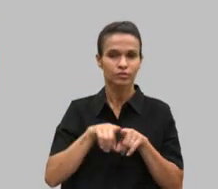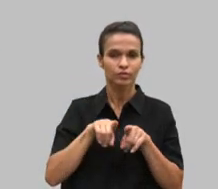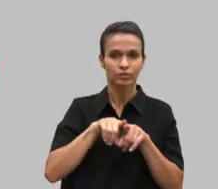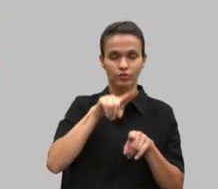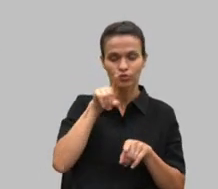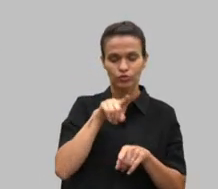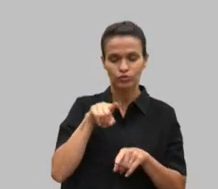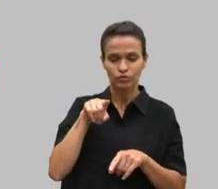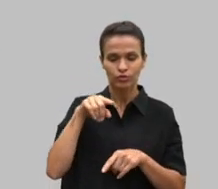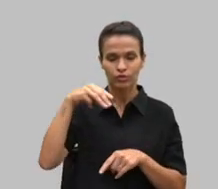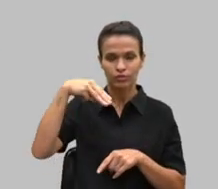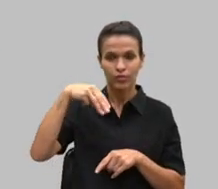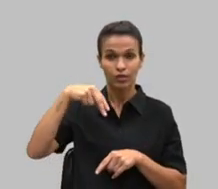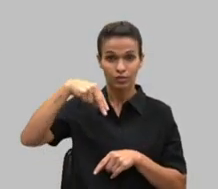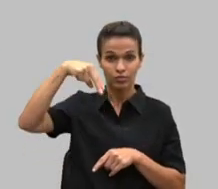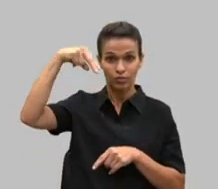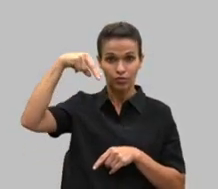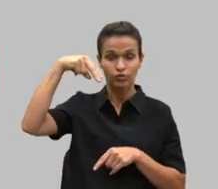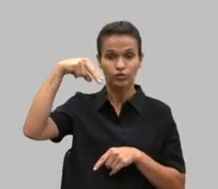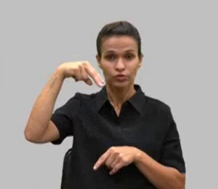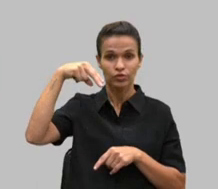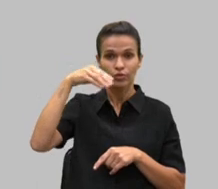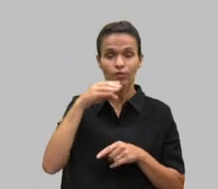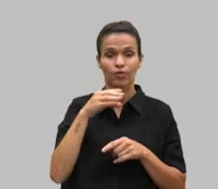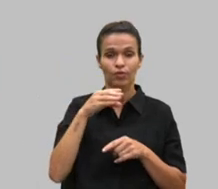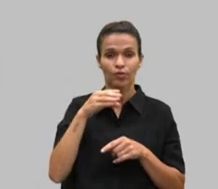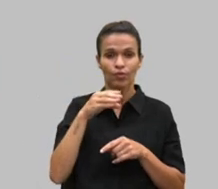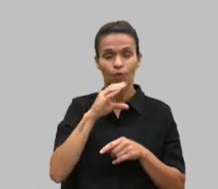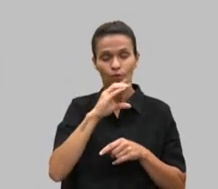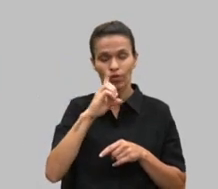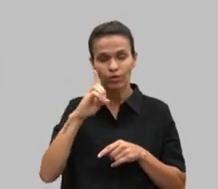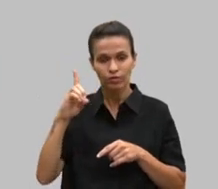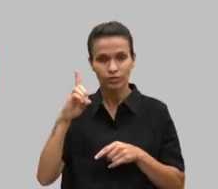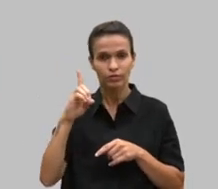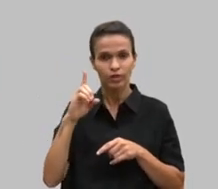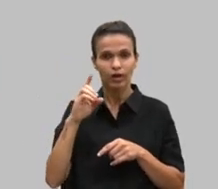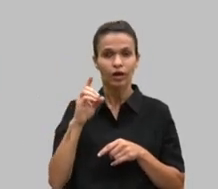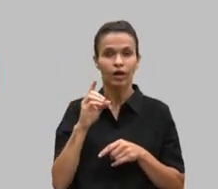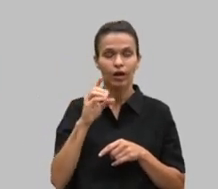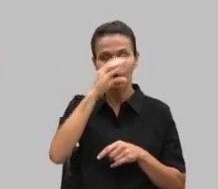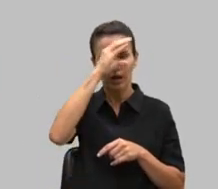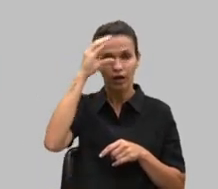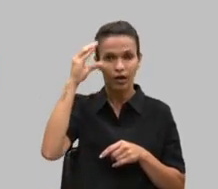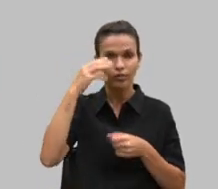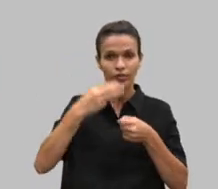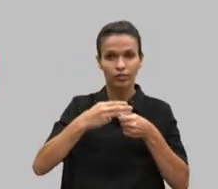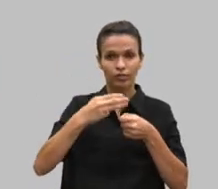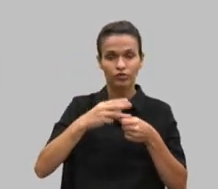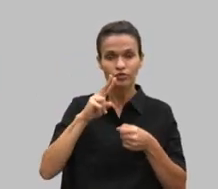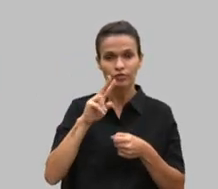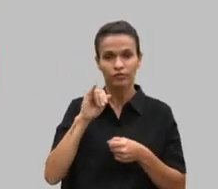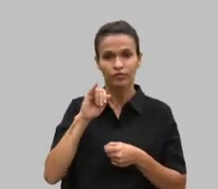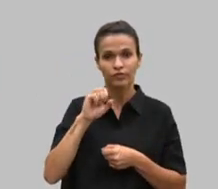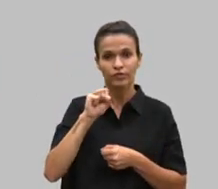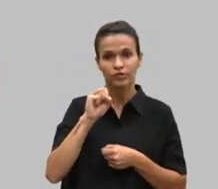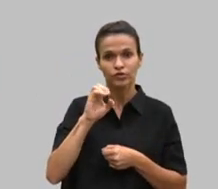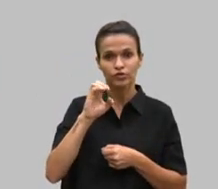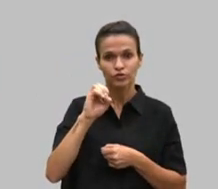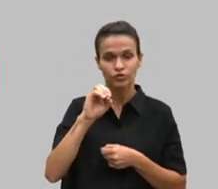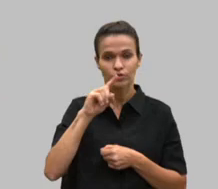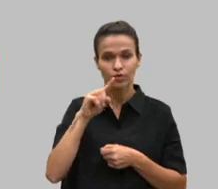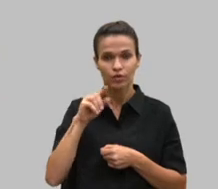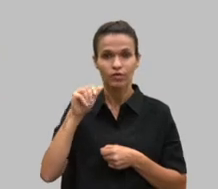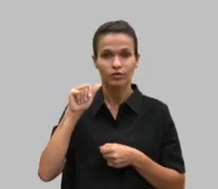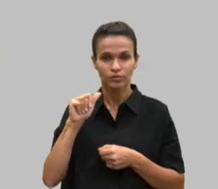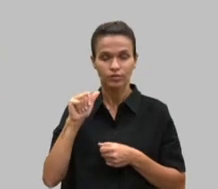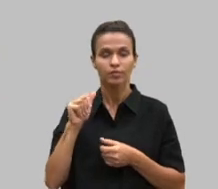Norte coordenada pela câmara municipal de viço sa portanto nós vamos agora nesse momento passar a palavra